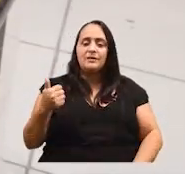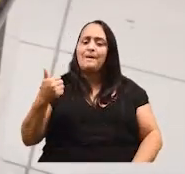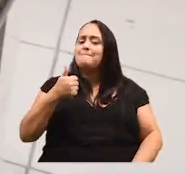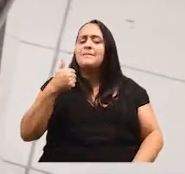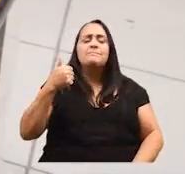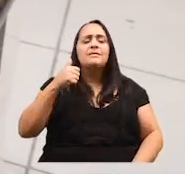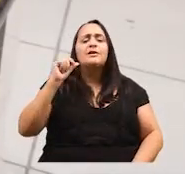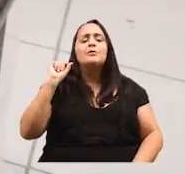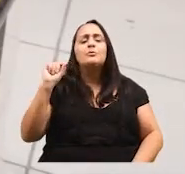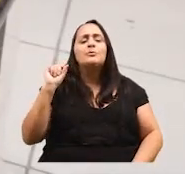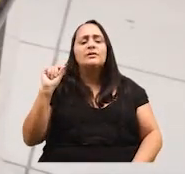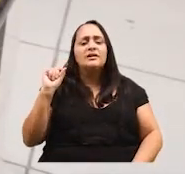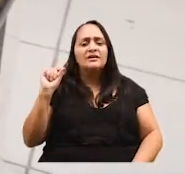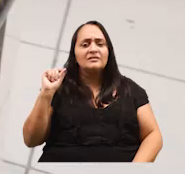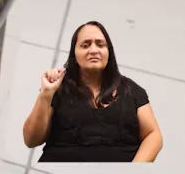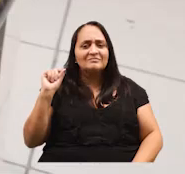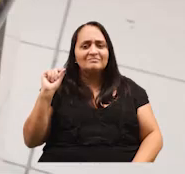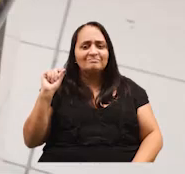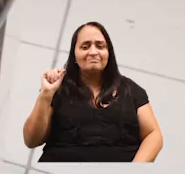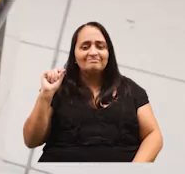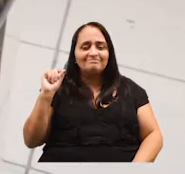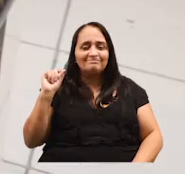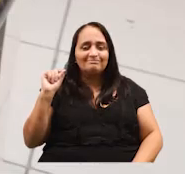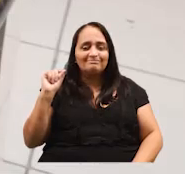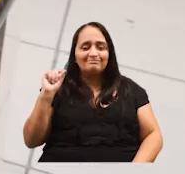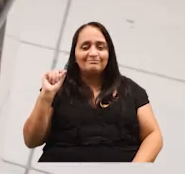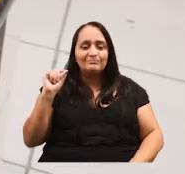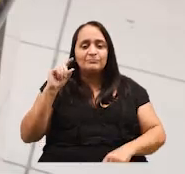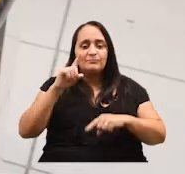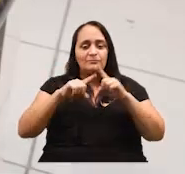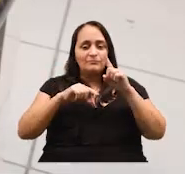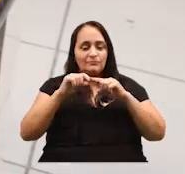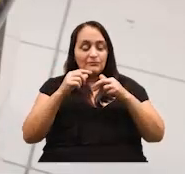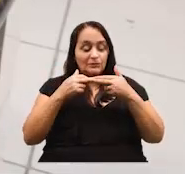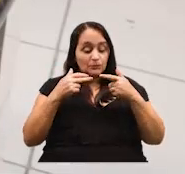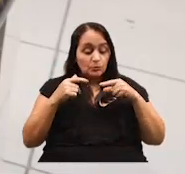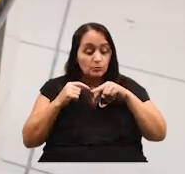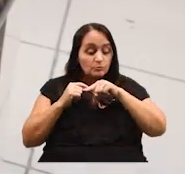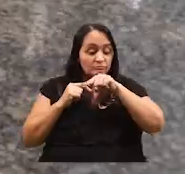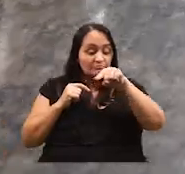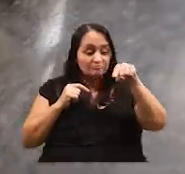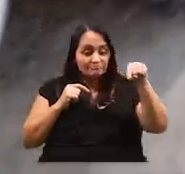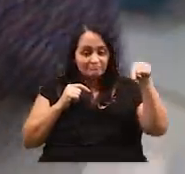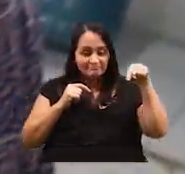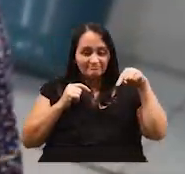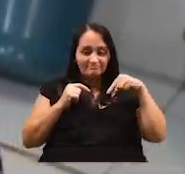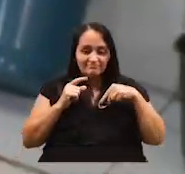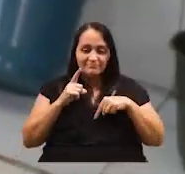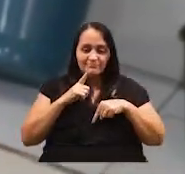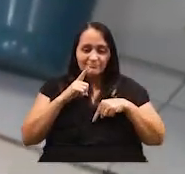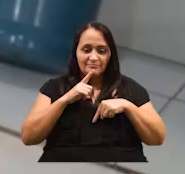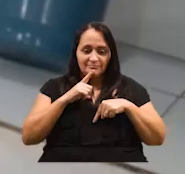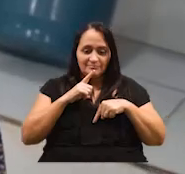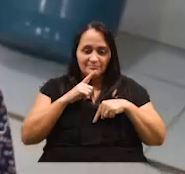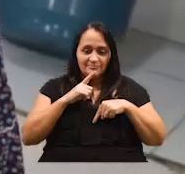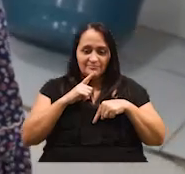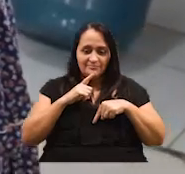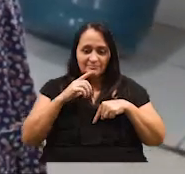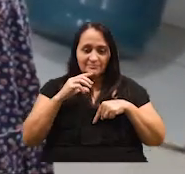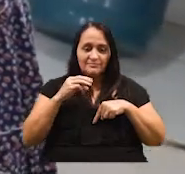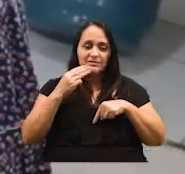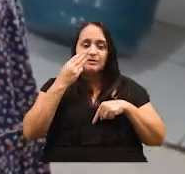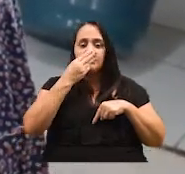usar para fazer a cocada? Eu tenho aqui todos os ingredientes que eu preciso, ó. Aqui vamos usar